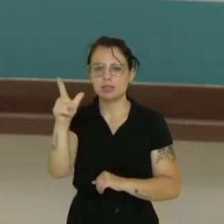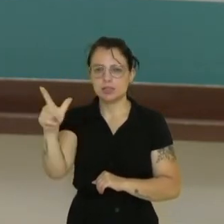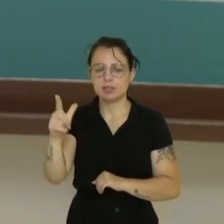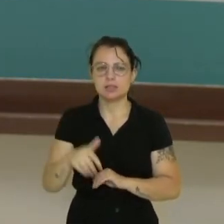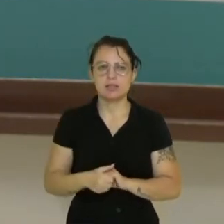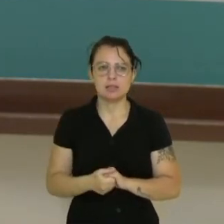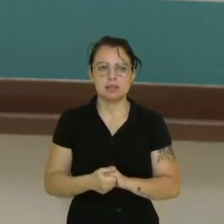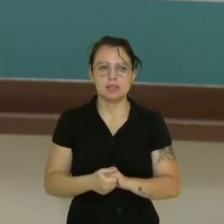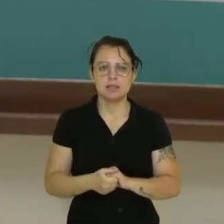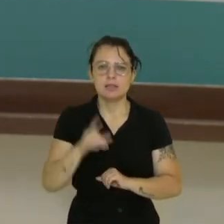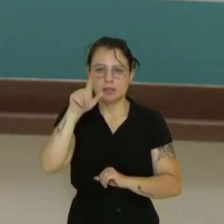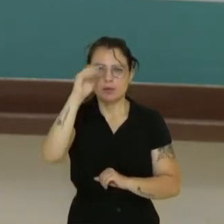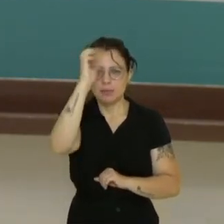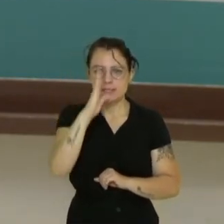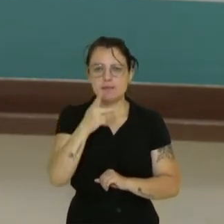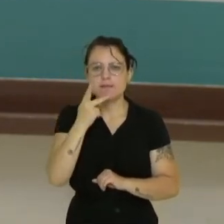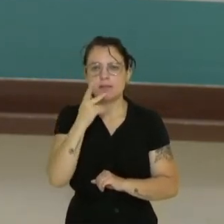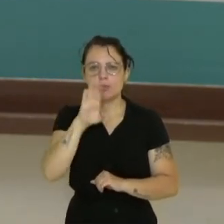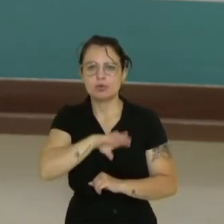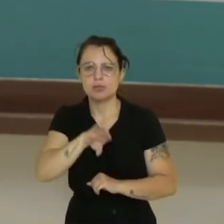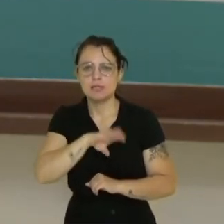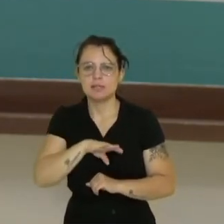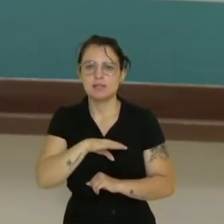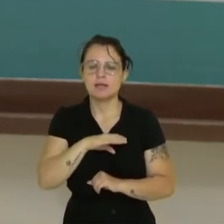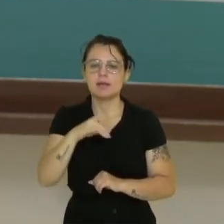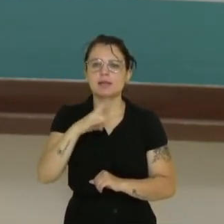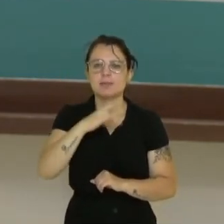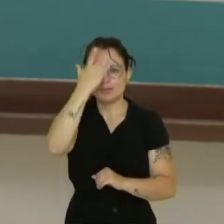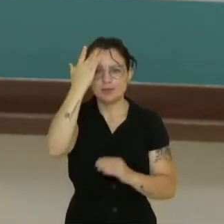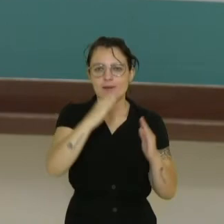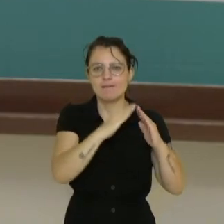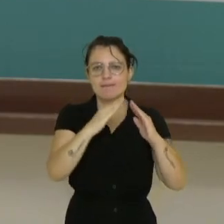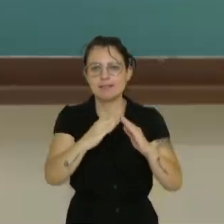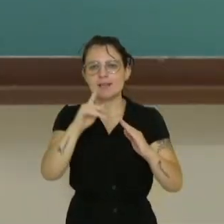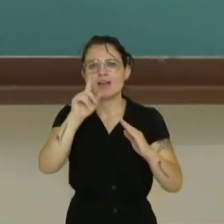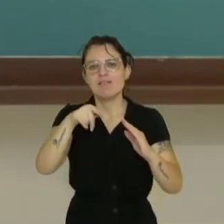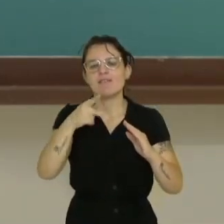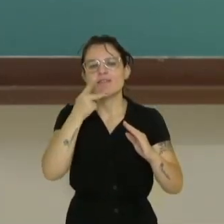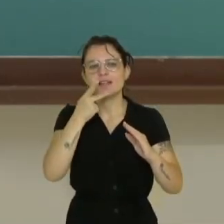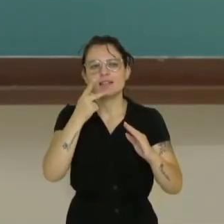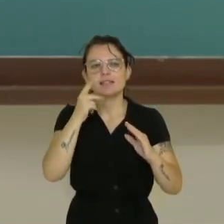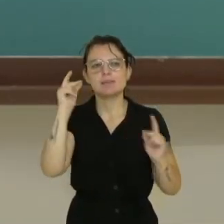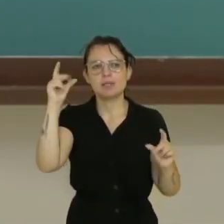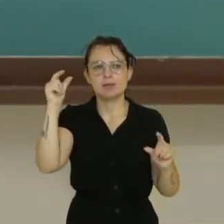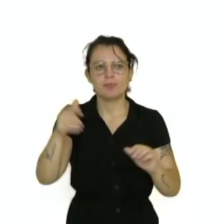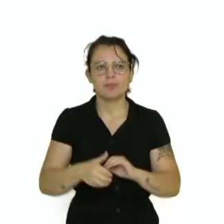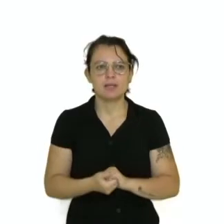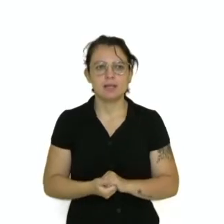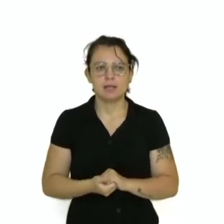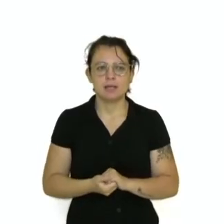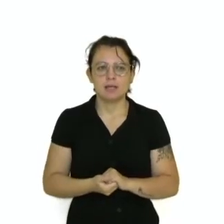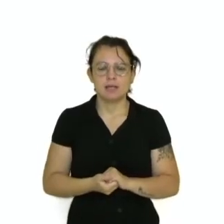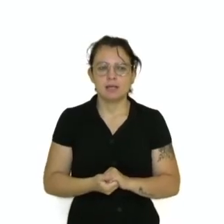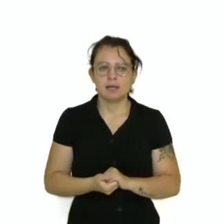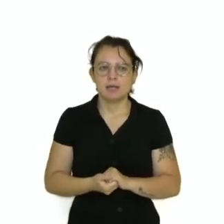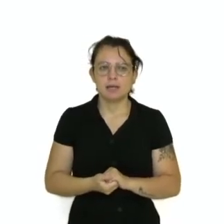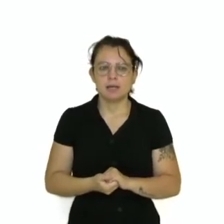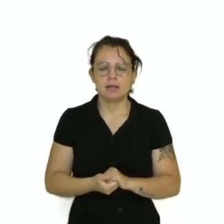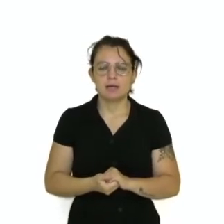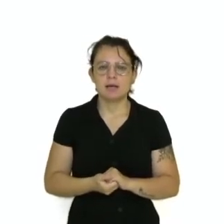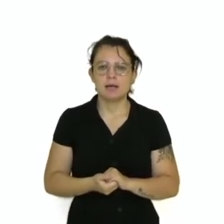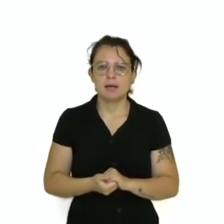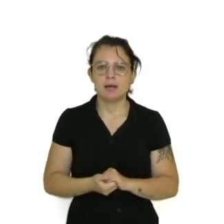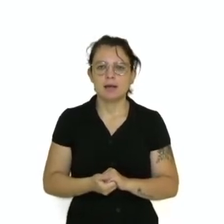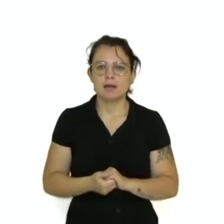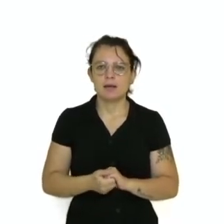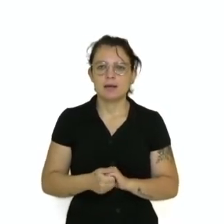caso do Brasil, que fala português, ou dos nossos vizinhos que falam espanhol. A América anglo-saxônica é formada então